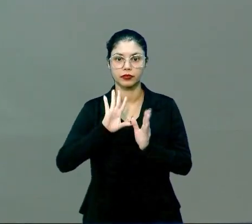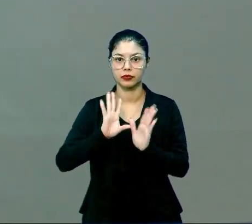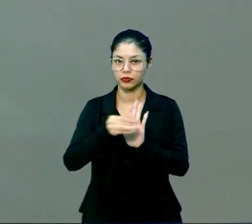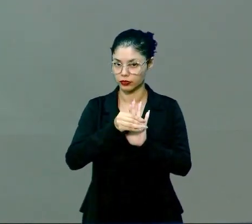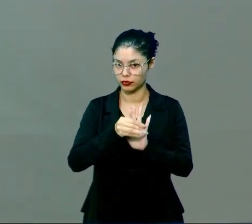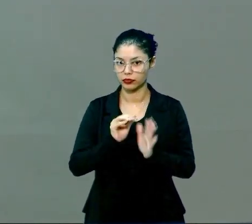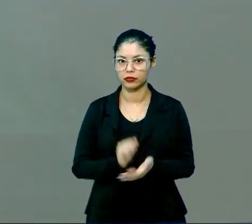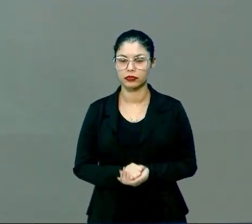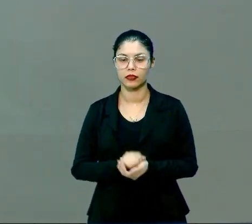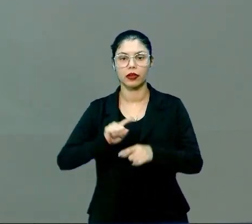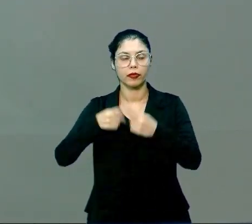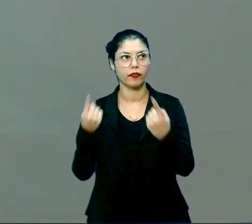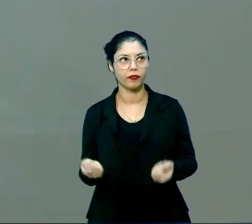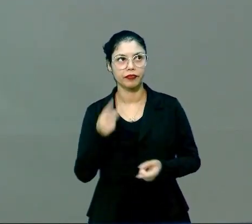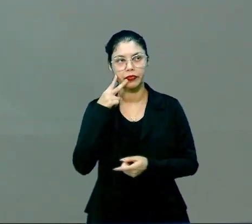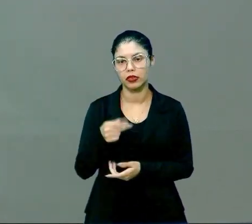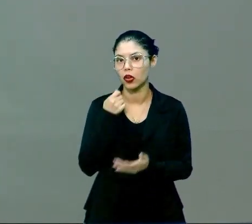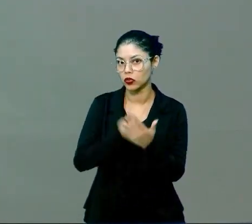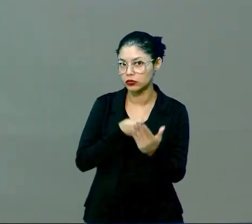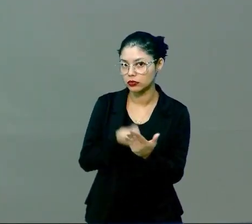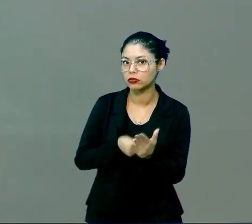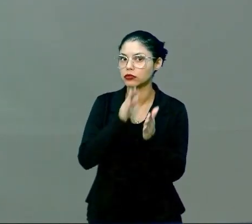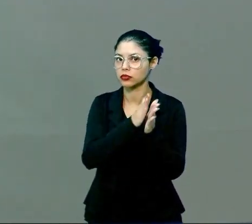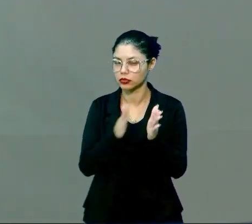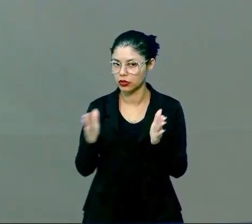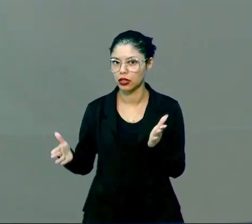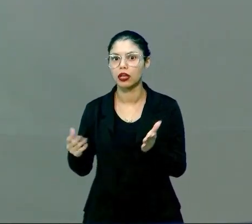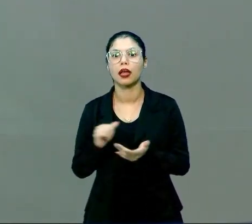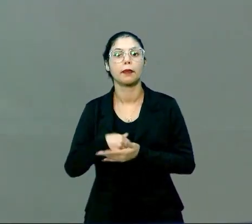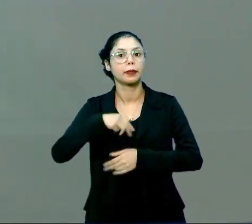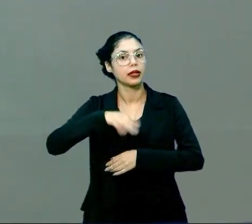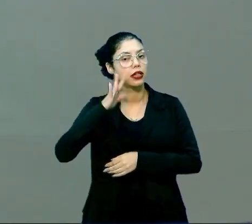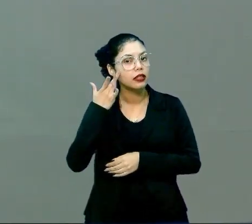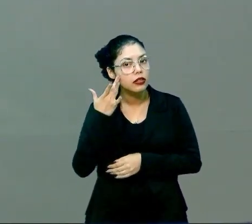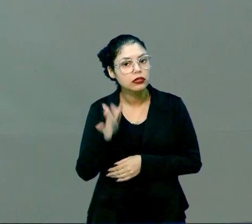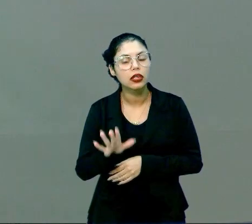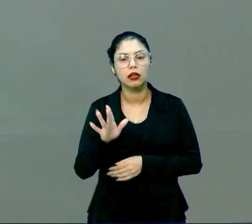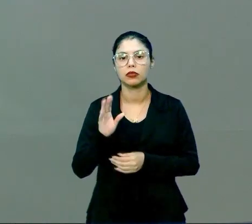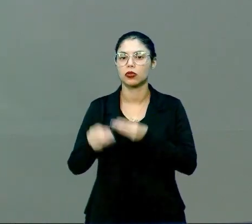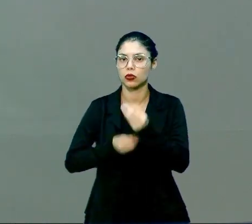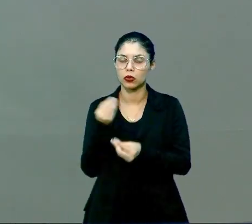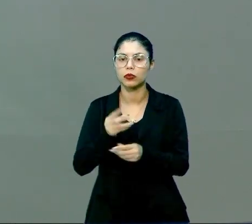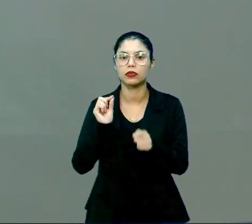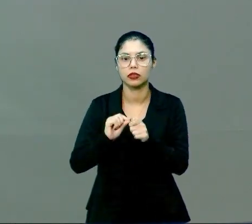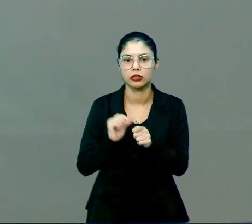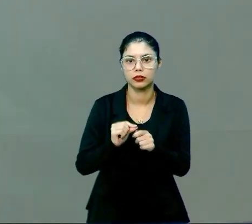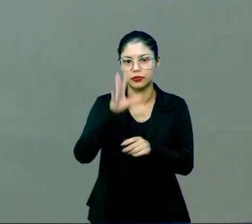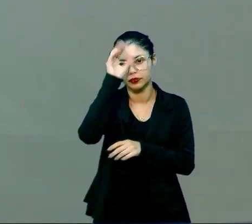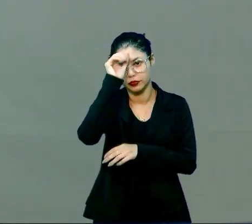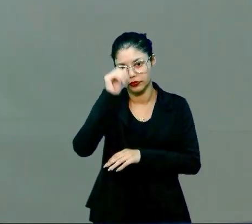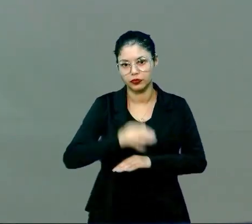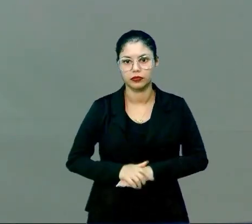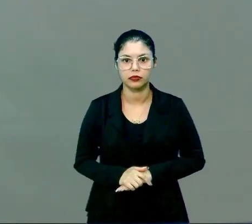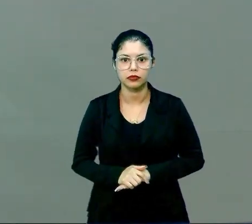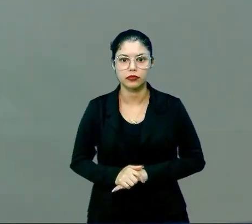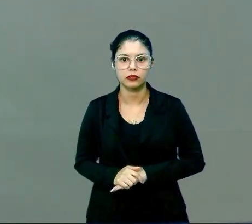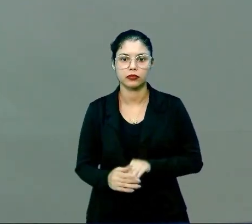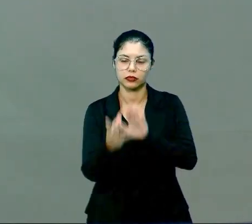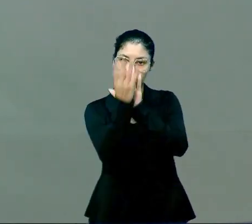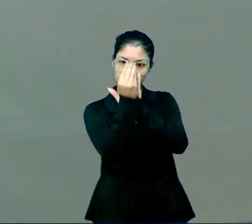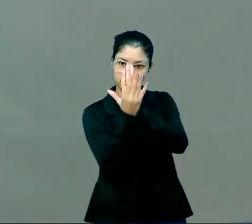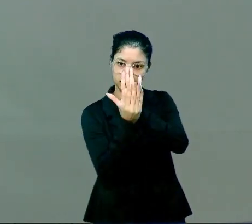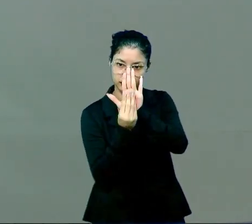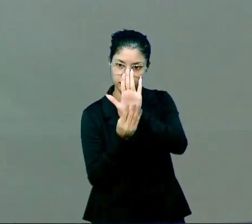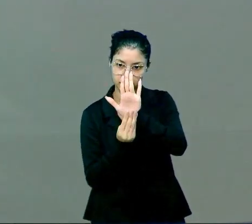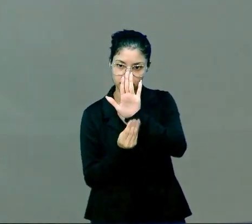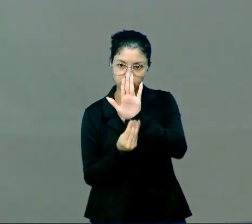trouxe uma receita, porém, você não é obrigada a segui-la. Isso aqui é para quem não faz a mínima ideia e quer aprender. E aí, nós trouxemos uma